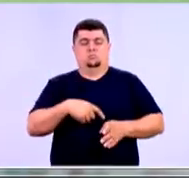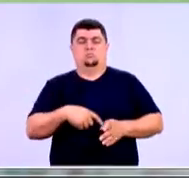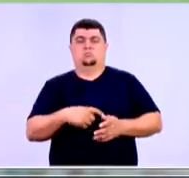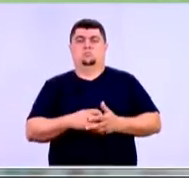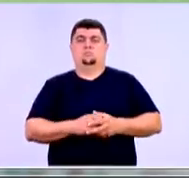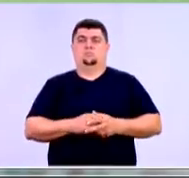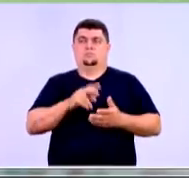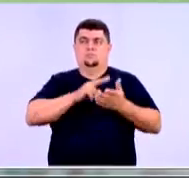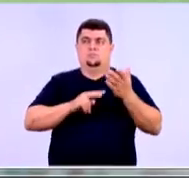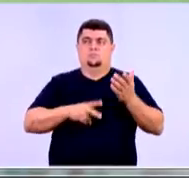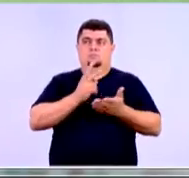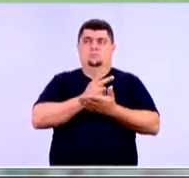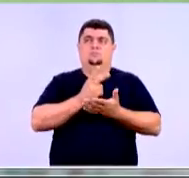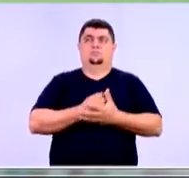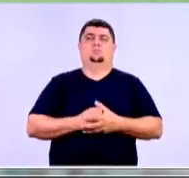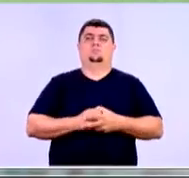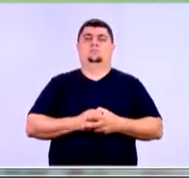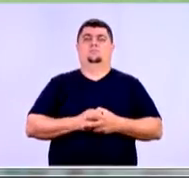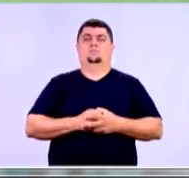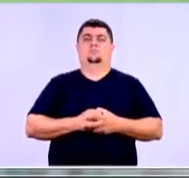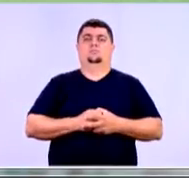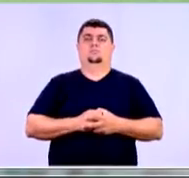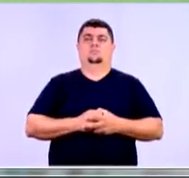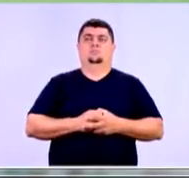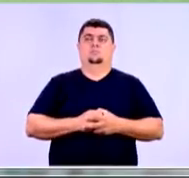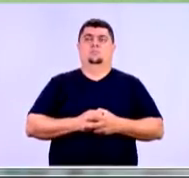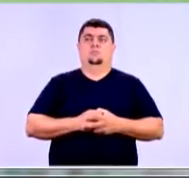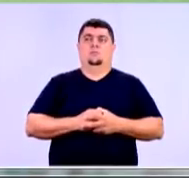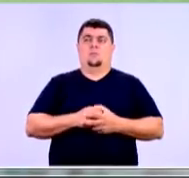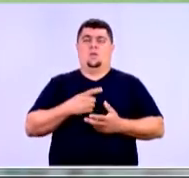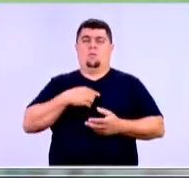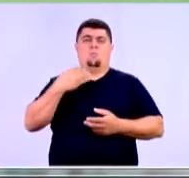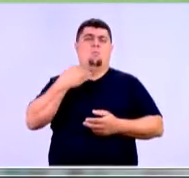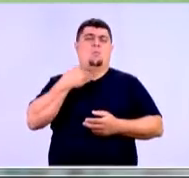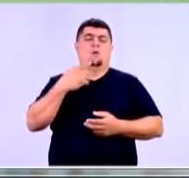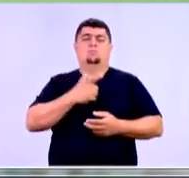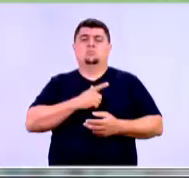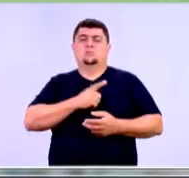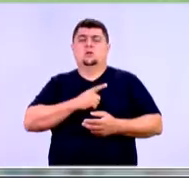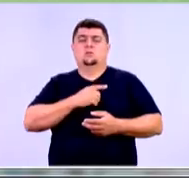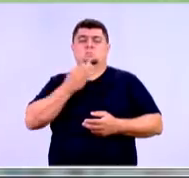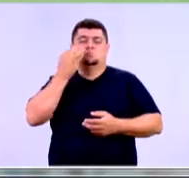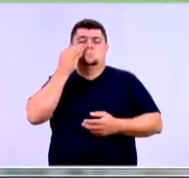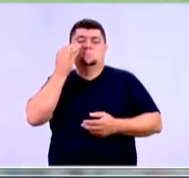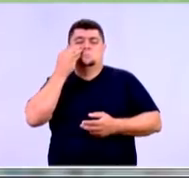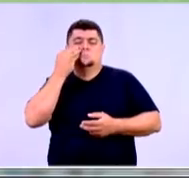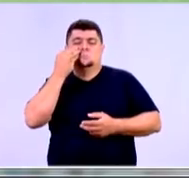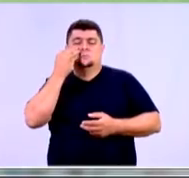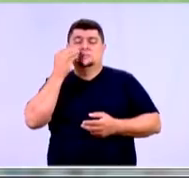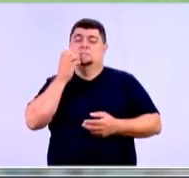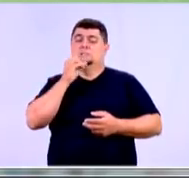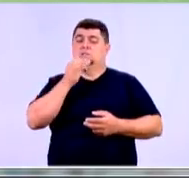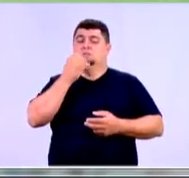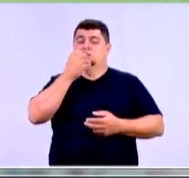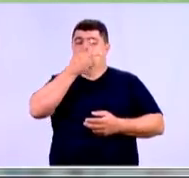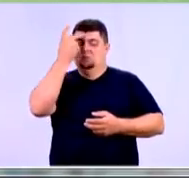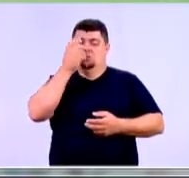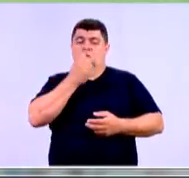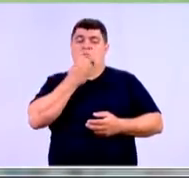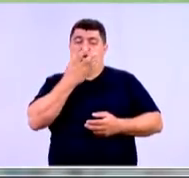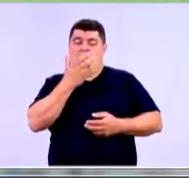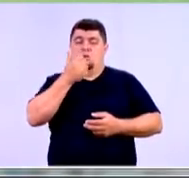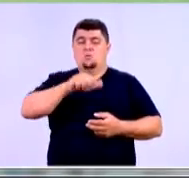continuar lendo, professor? Vamos. A intenção do banco é medir o nível de risco que o seu potencial cliente se